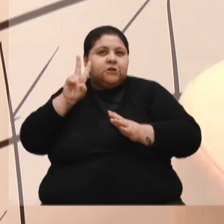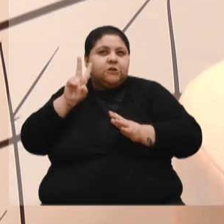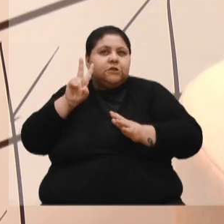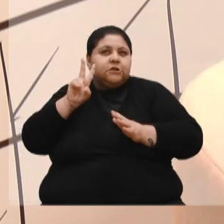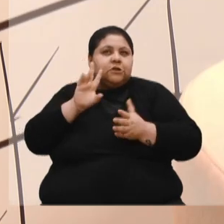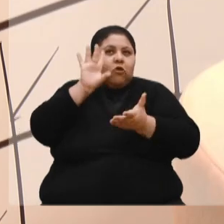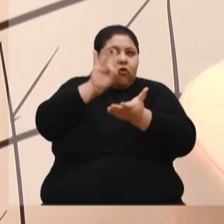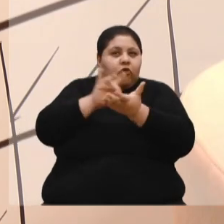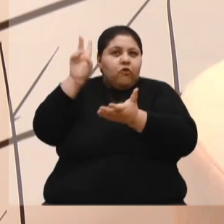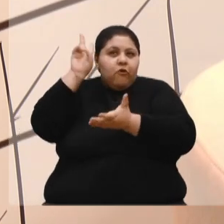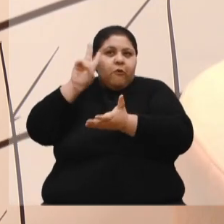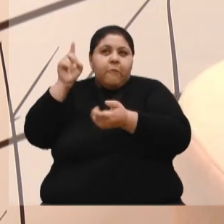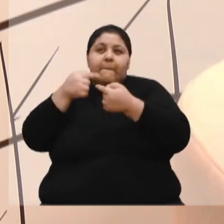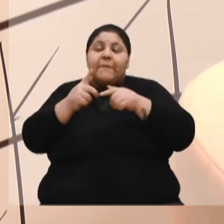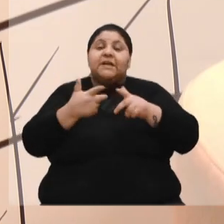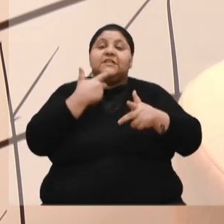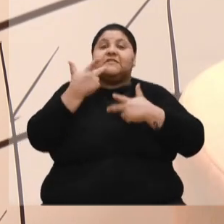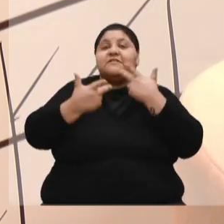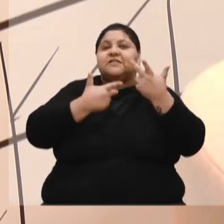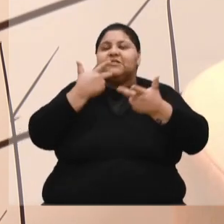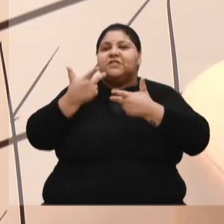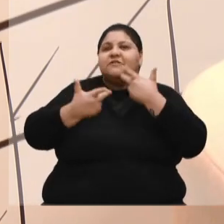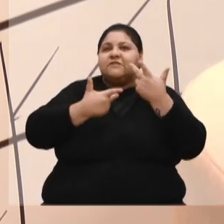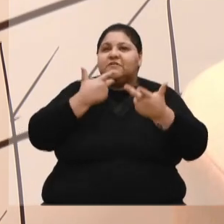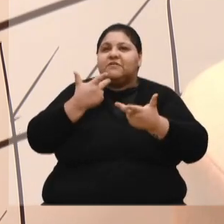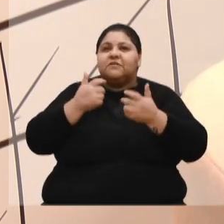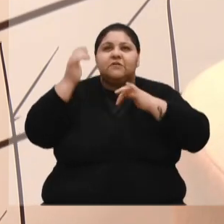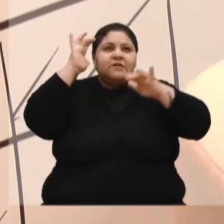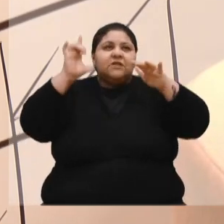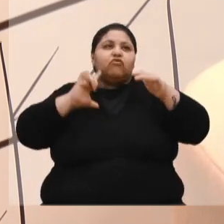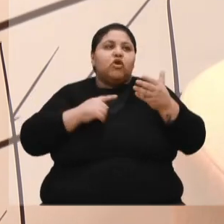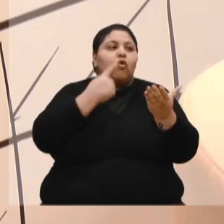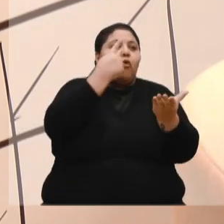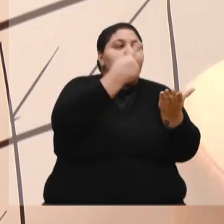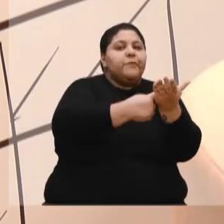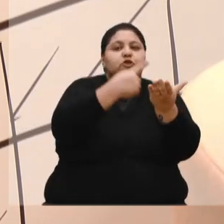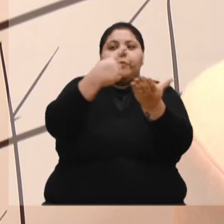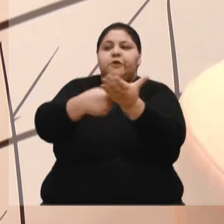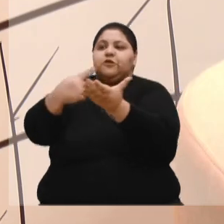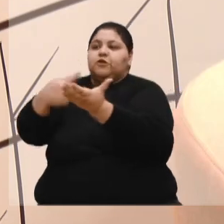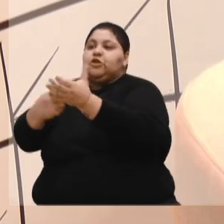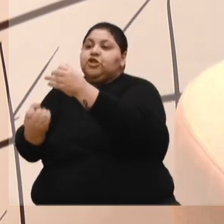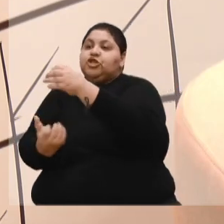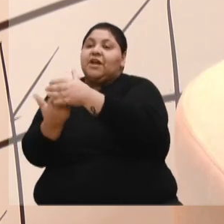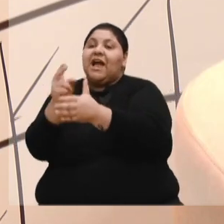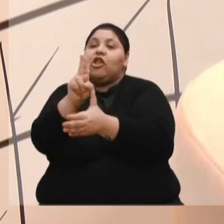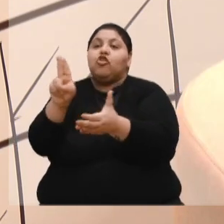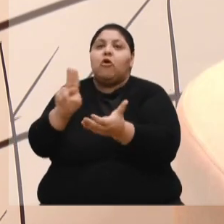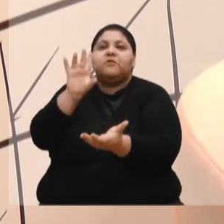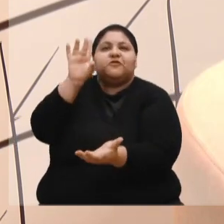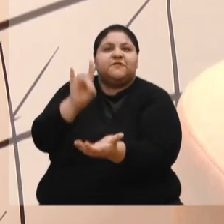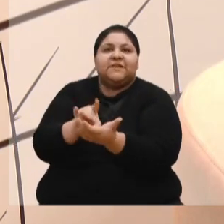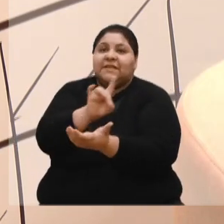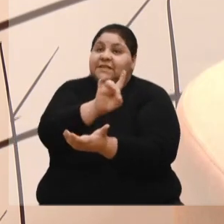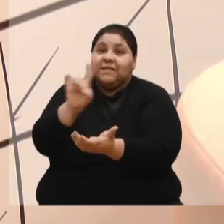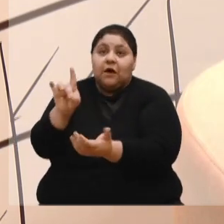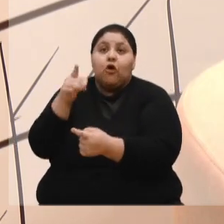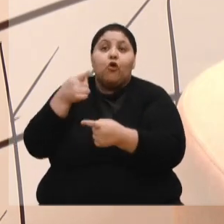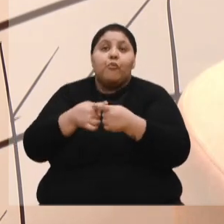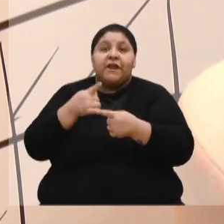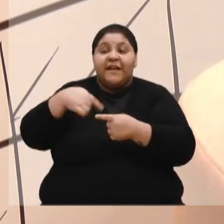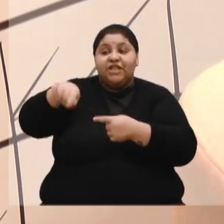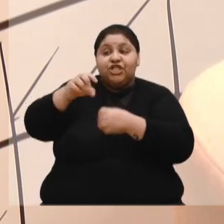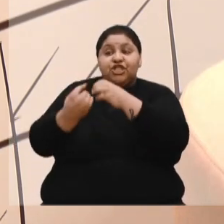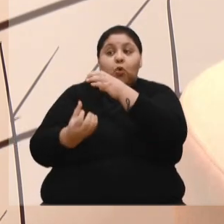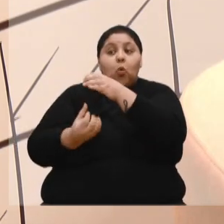mas narrados no campo ficcional, portanto, não há um compromisso de dizer esse ou aquele nome, esse ou aquela família.